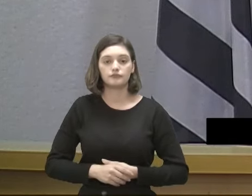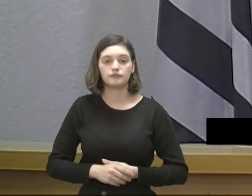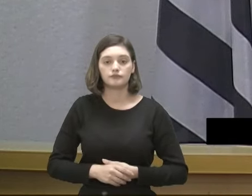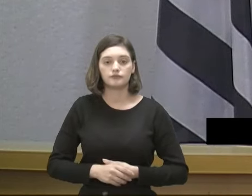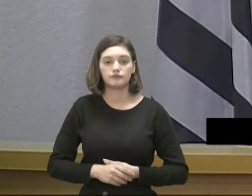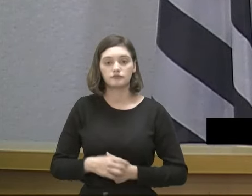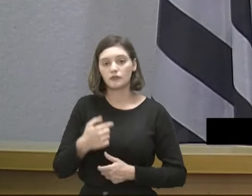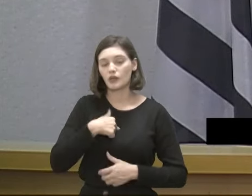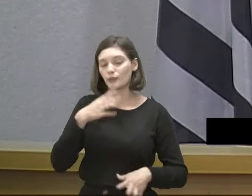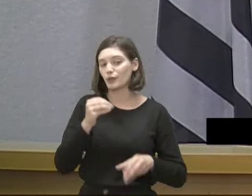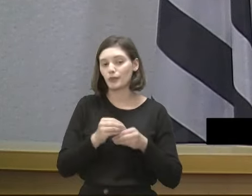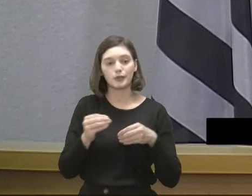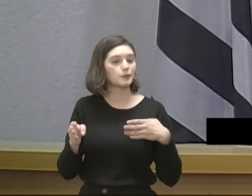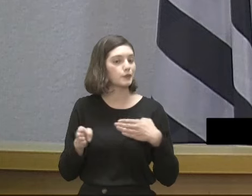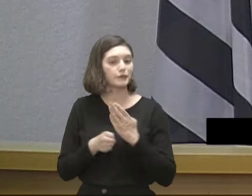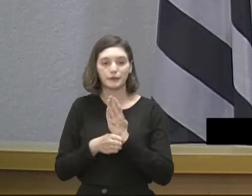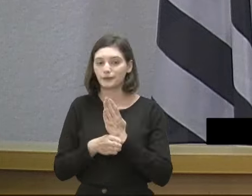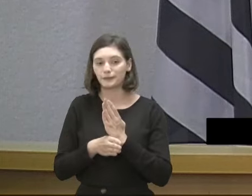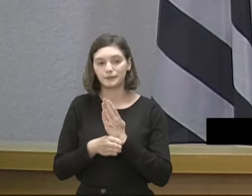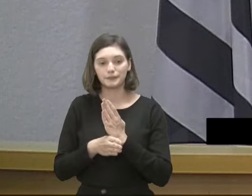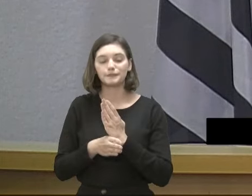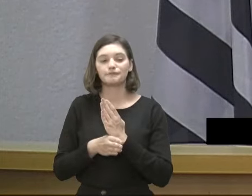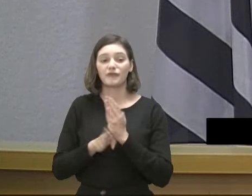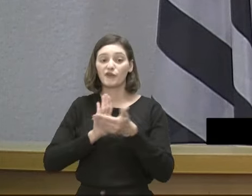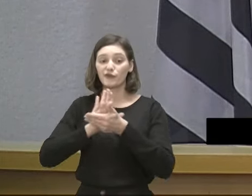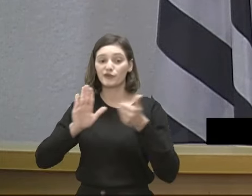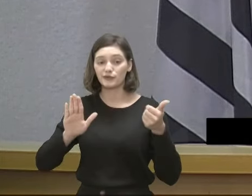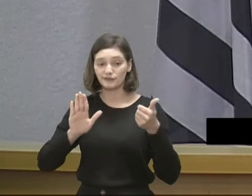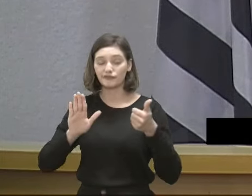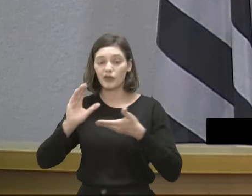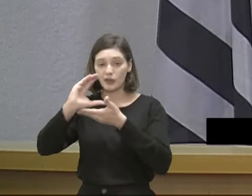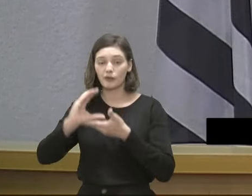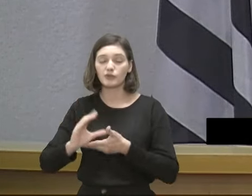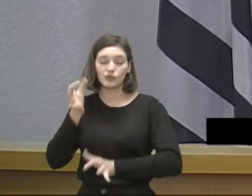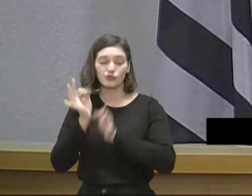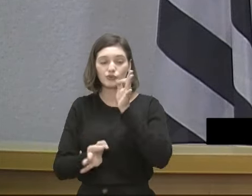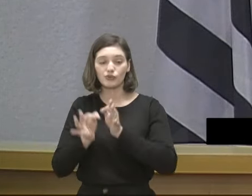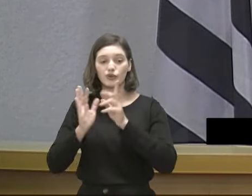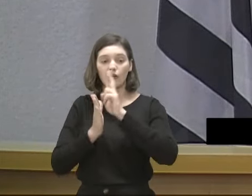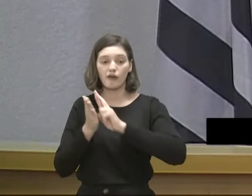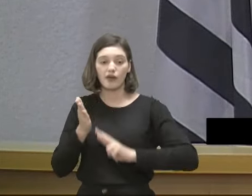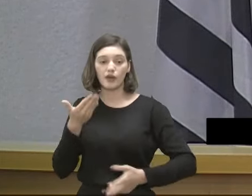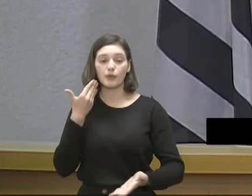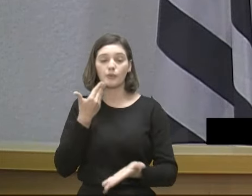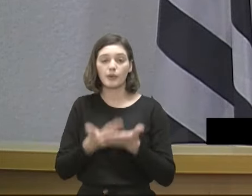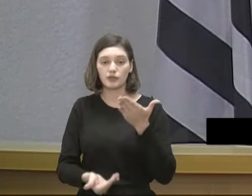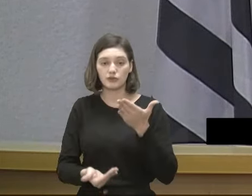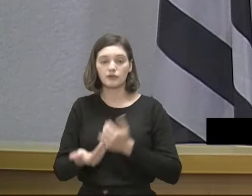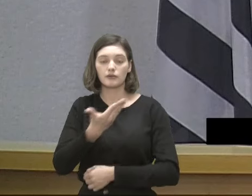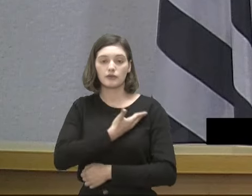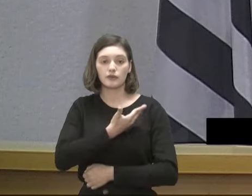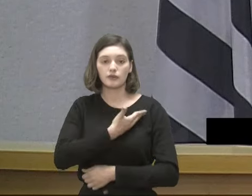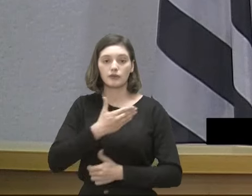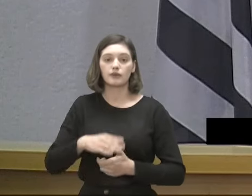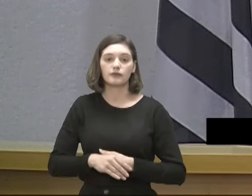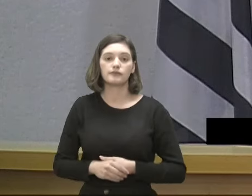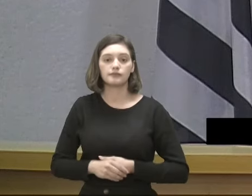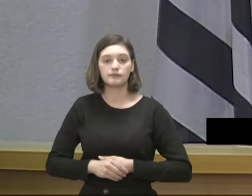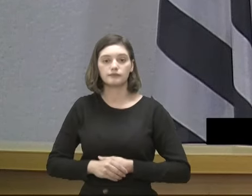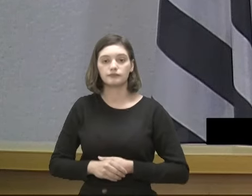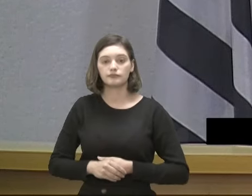A minha emenda não passou, não prosperou. Ela foi derrubada na Comissão de Justiça e Redação. E eu perdi um amigo. Um grande